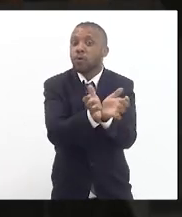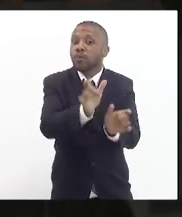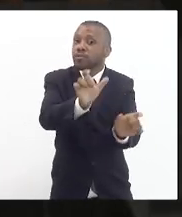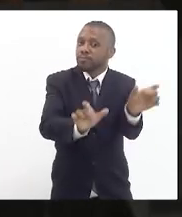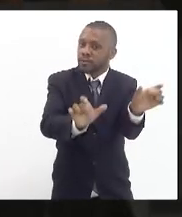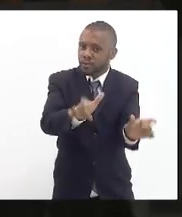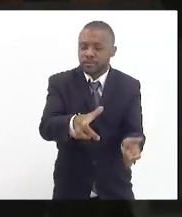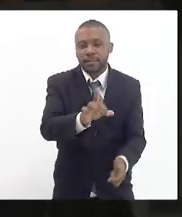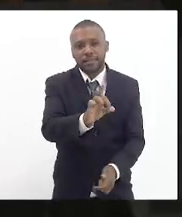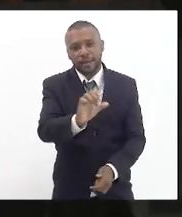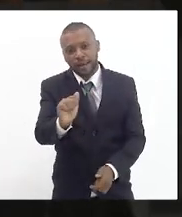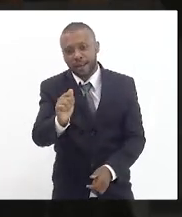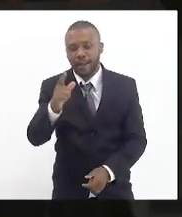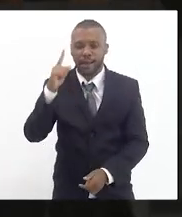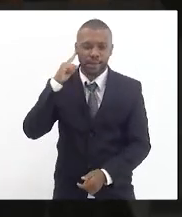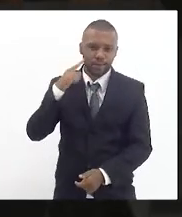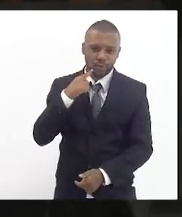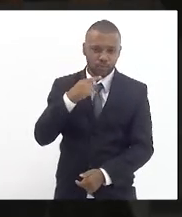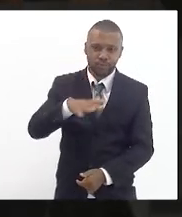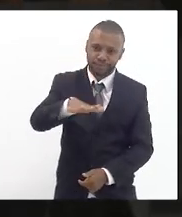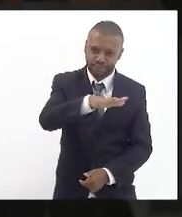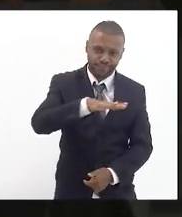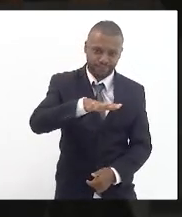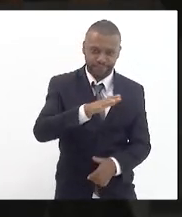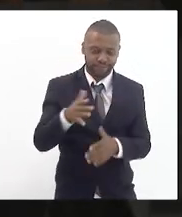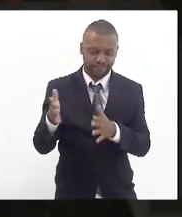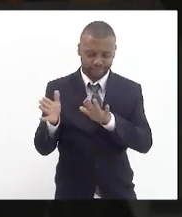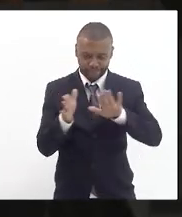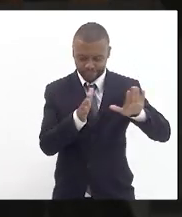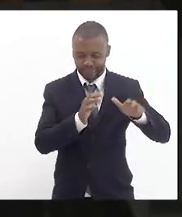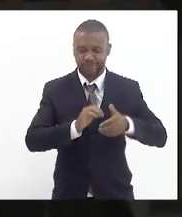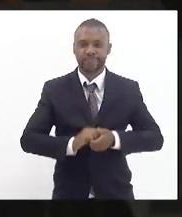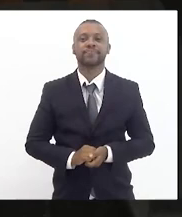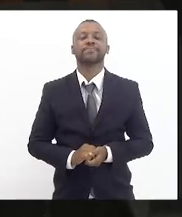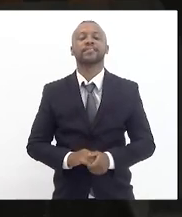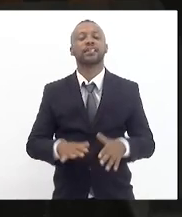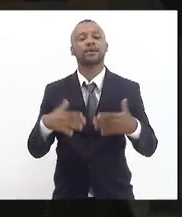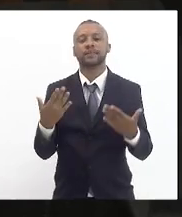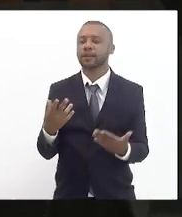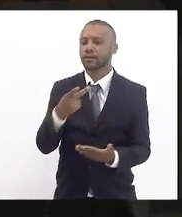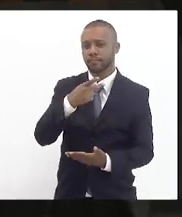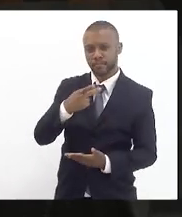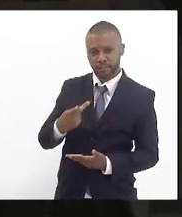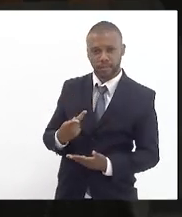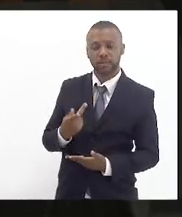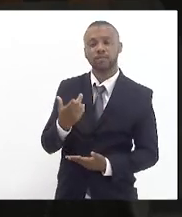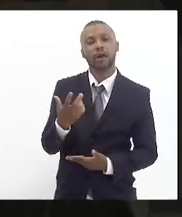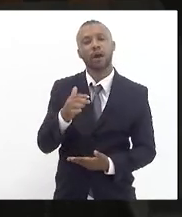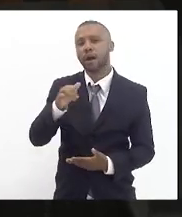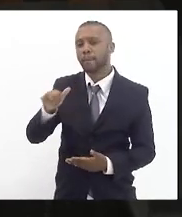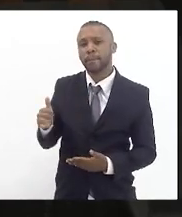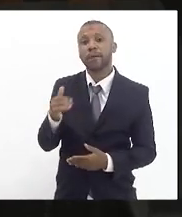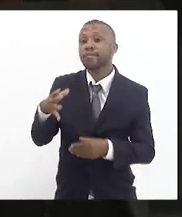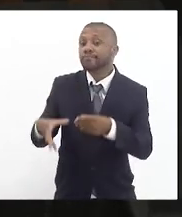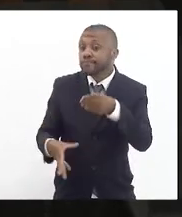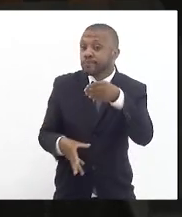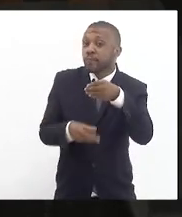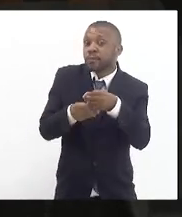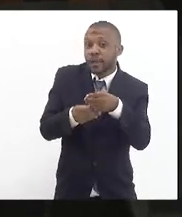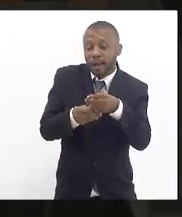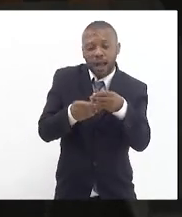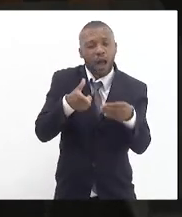senhora presidente e em complementação ao meu